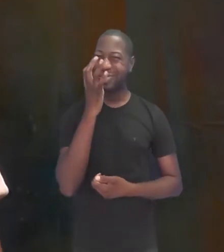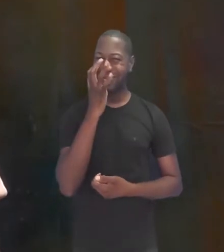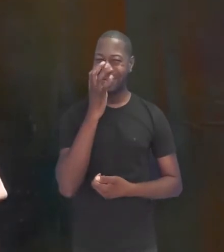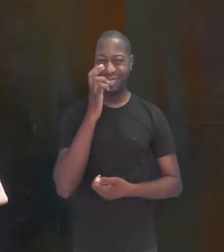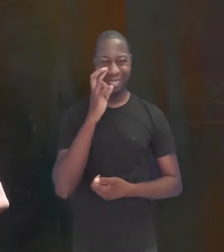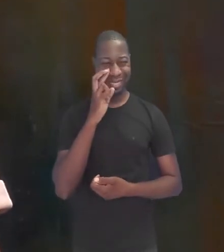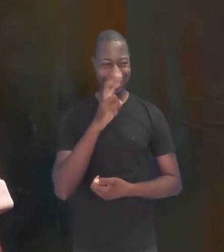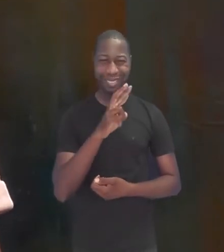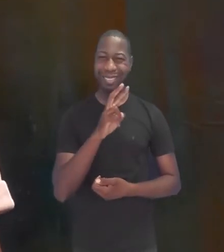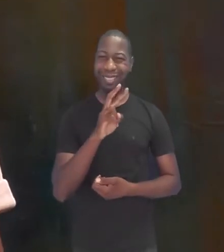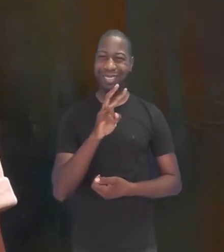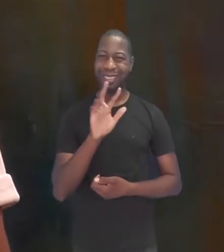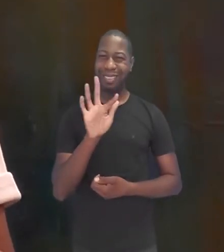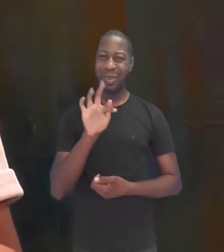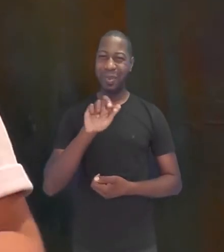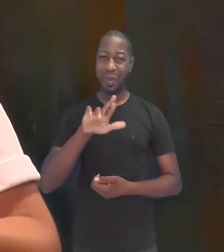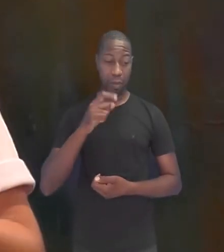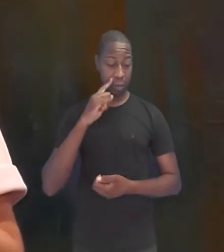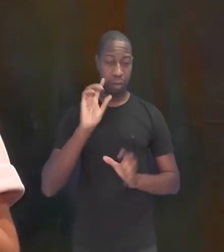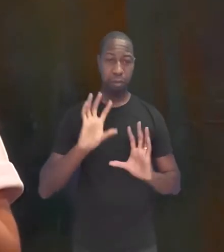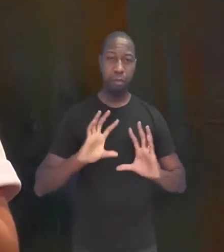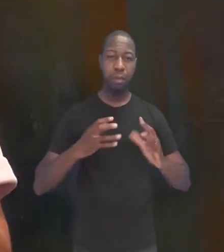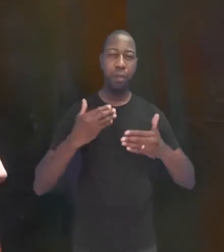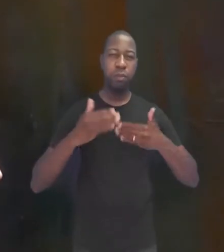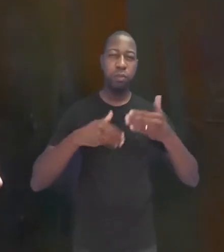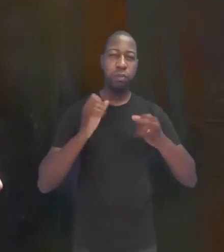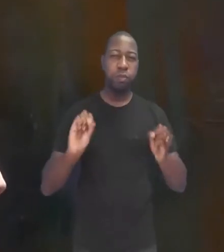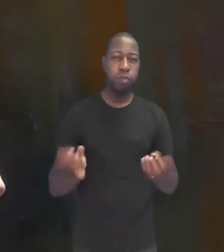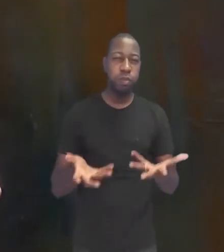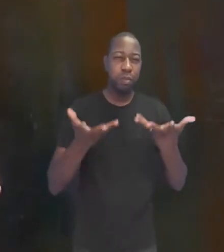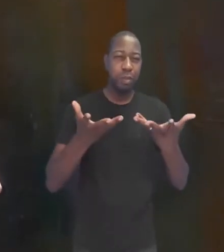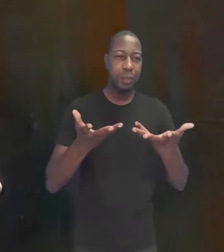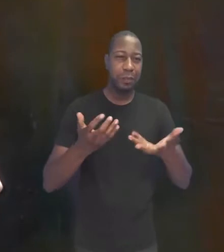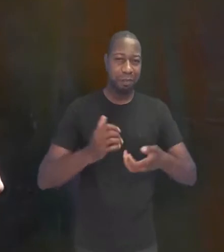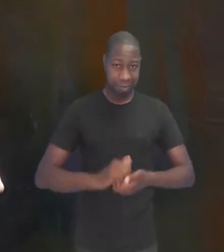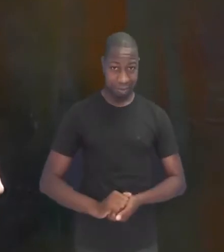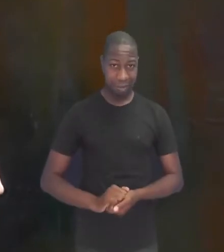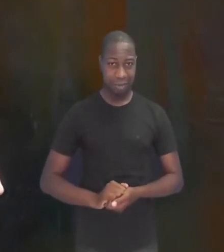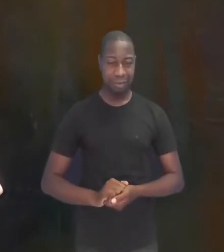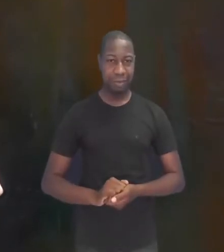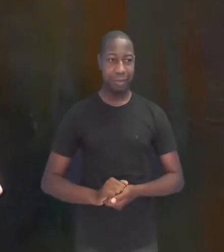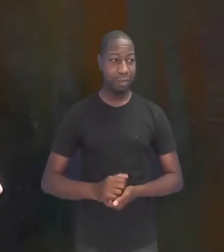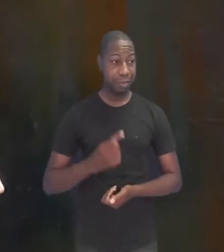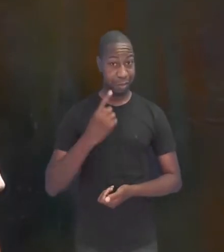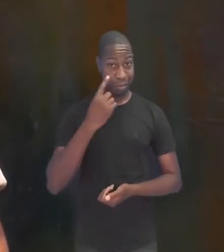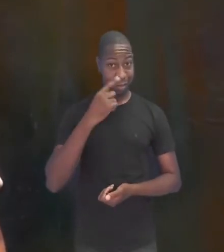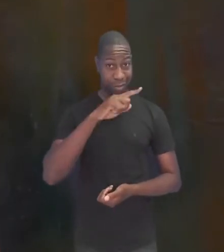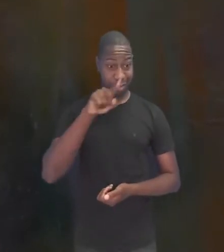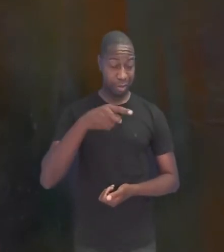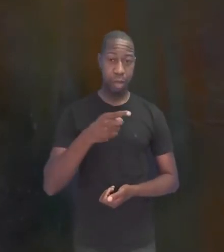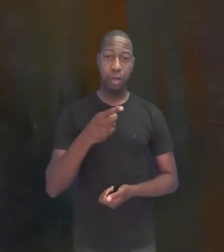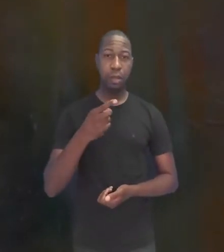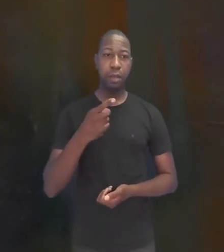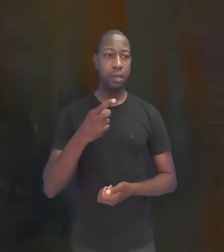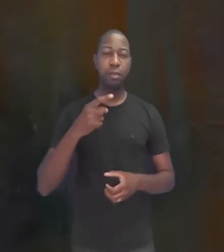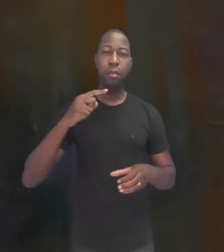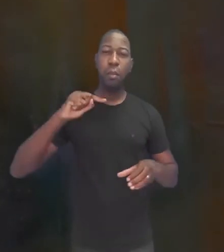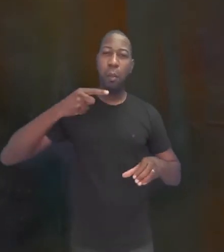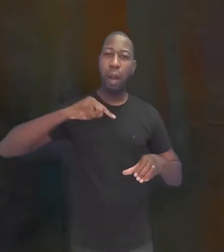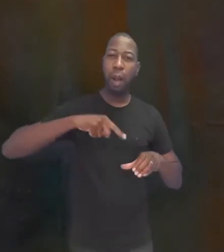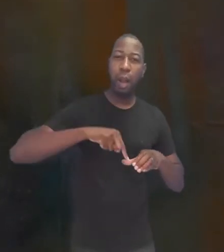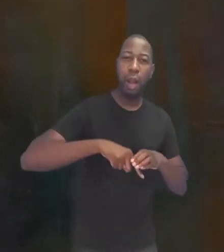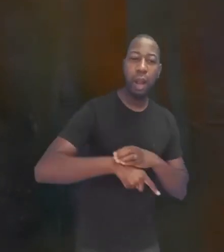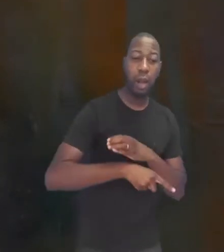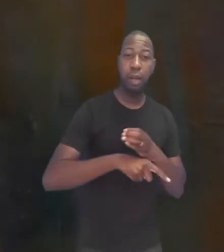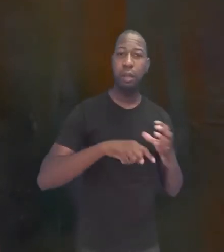para tantas pessoas, né? Então, para entrar nesse espírito do fantástico universo da literatura, é que declaramos